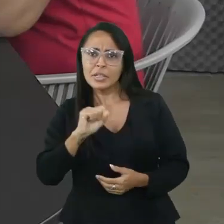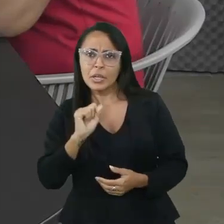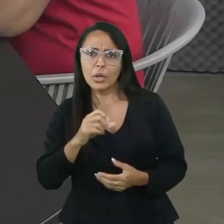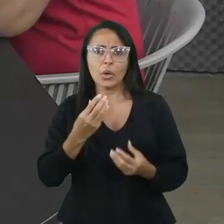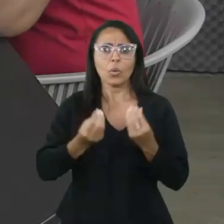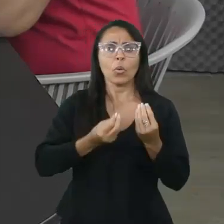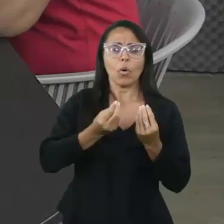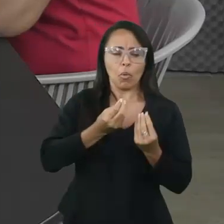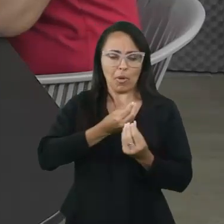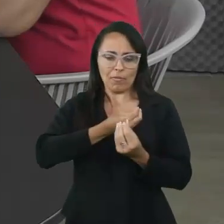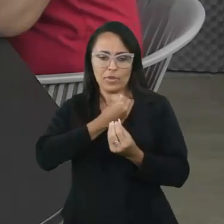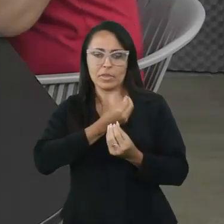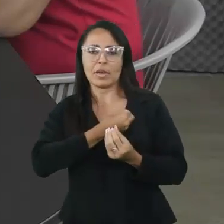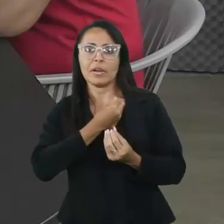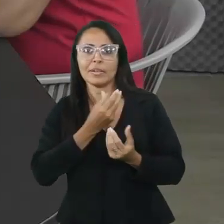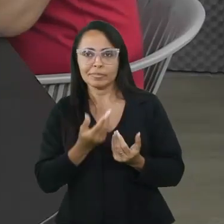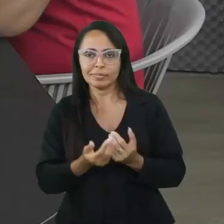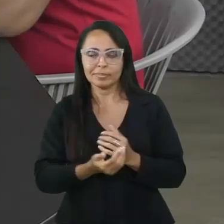é, imprevisível,